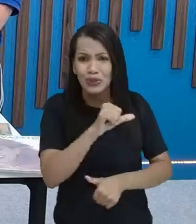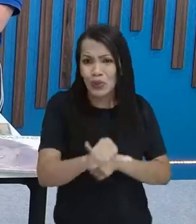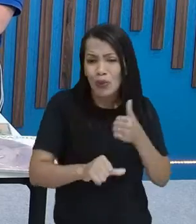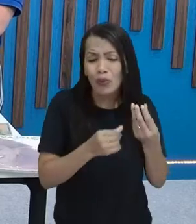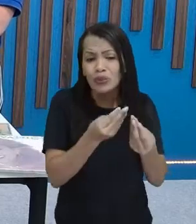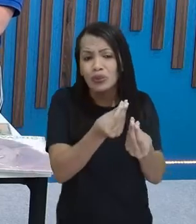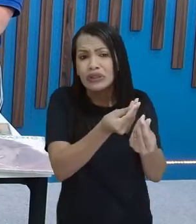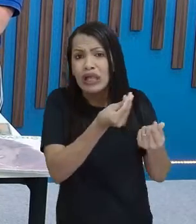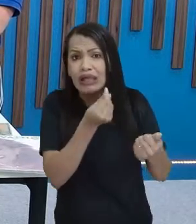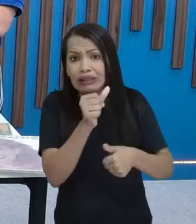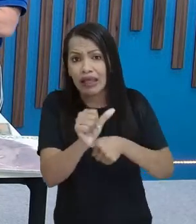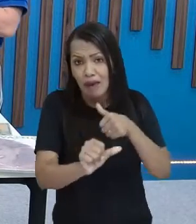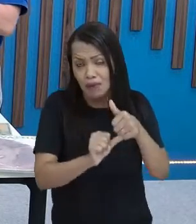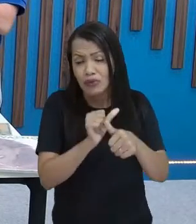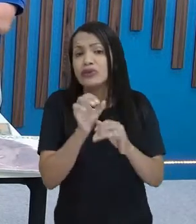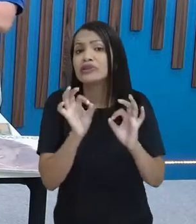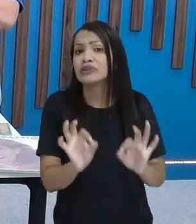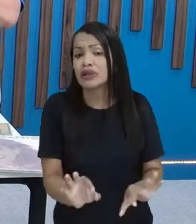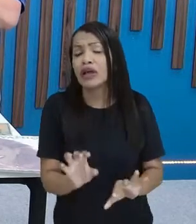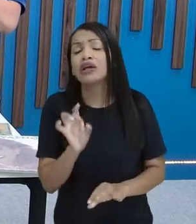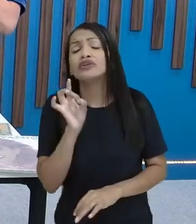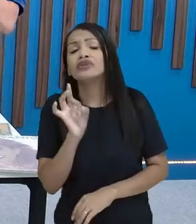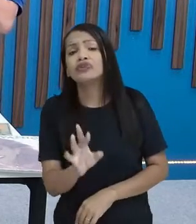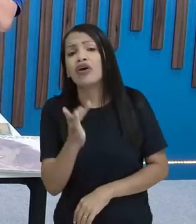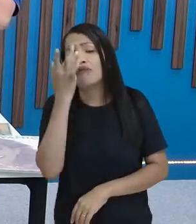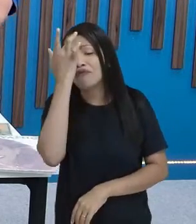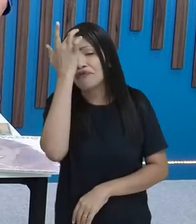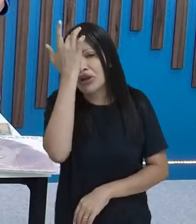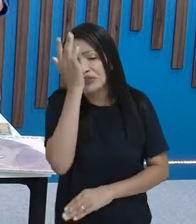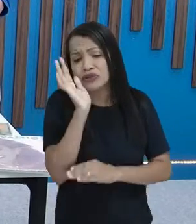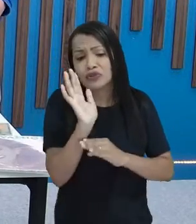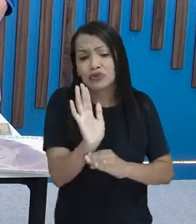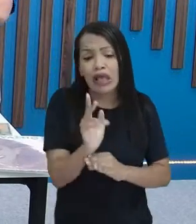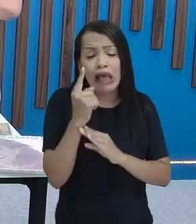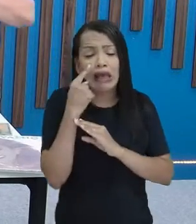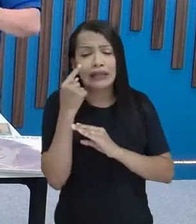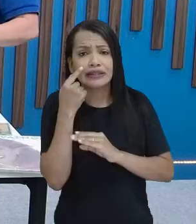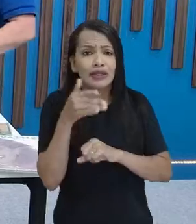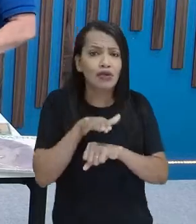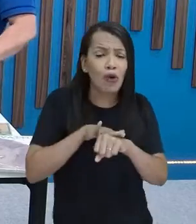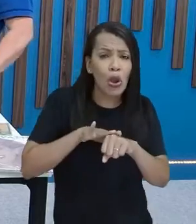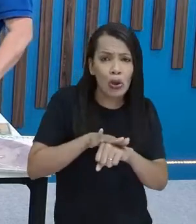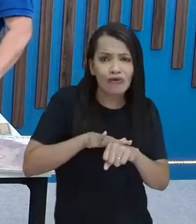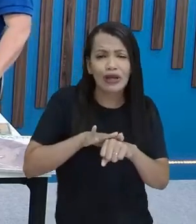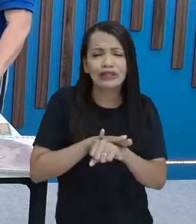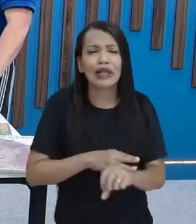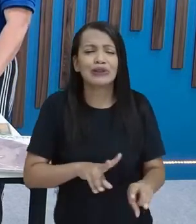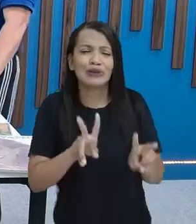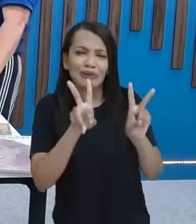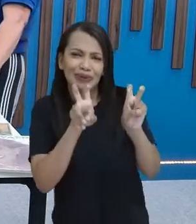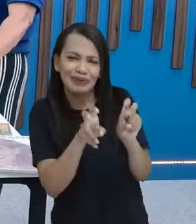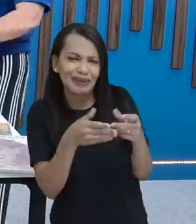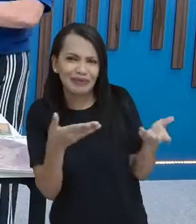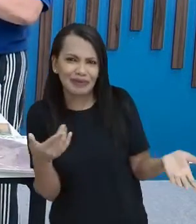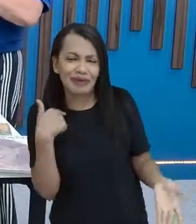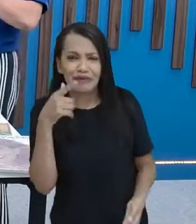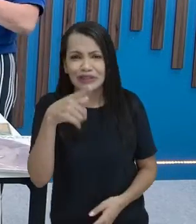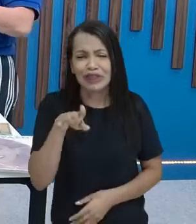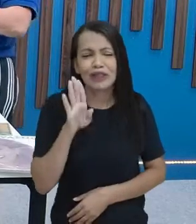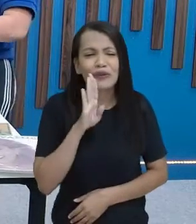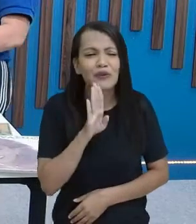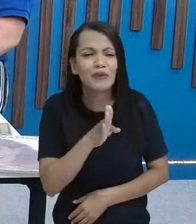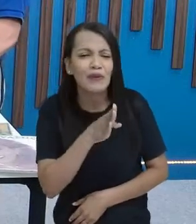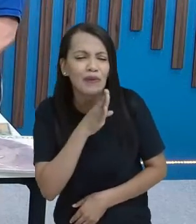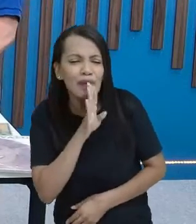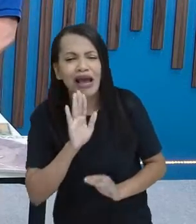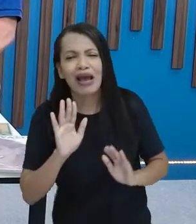essência da música. Só vai facilitar na hora de você conversar. Você está num bar ou